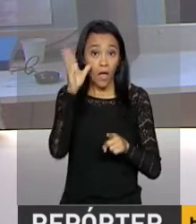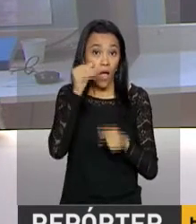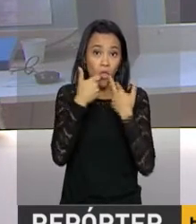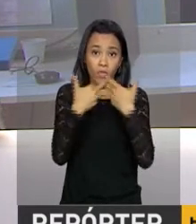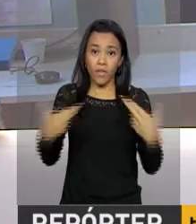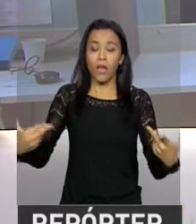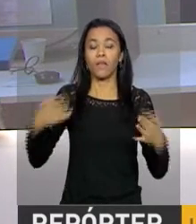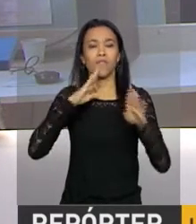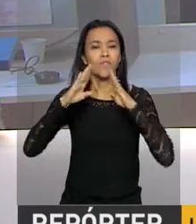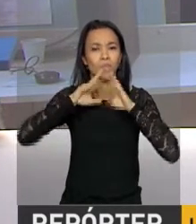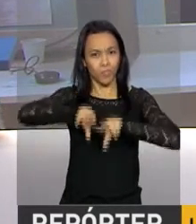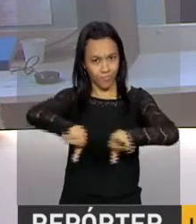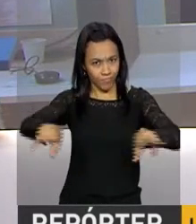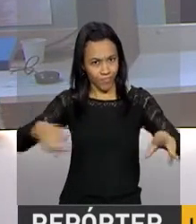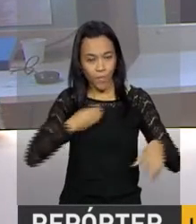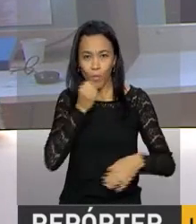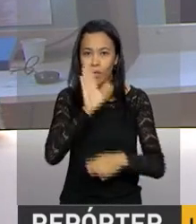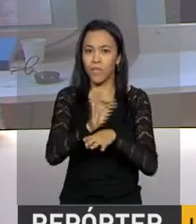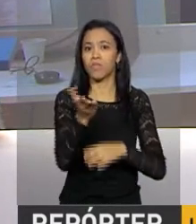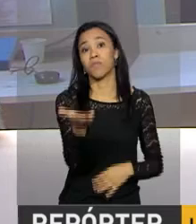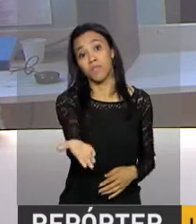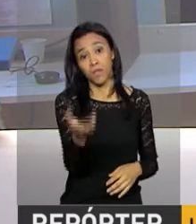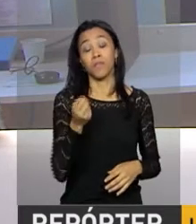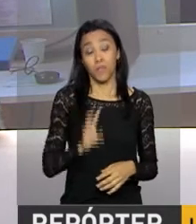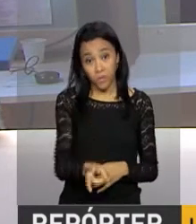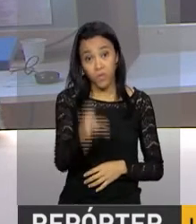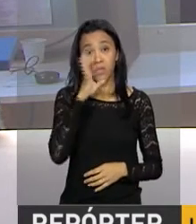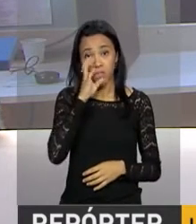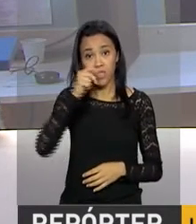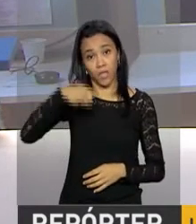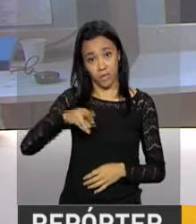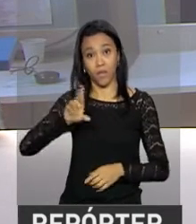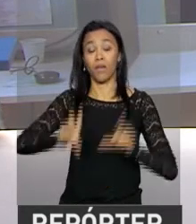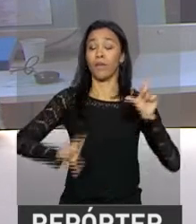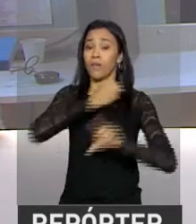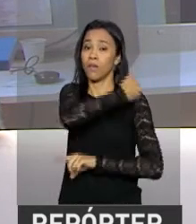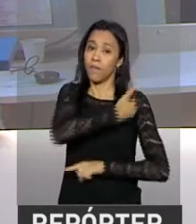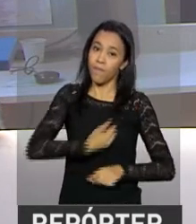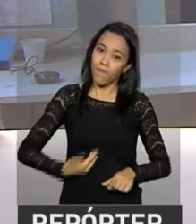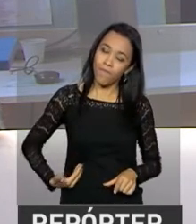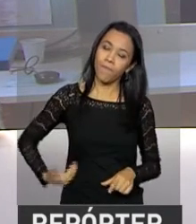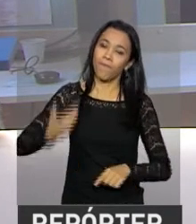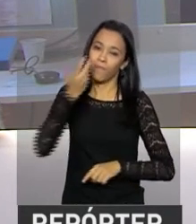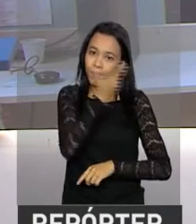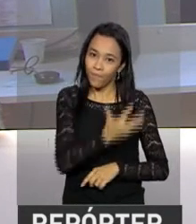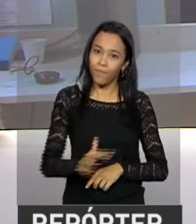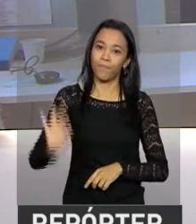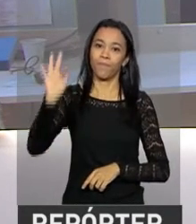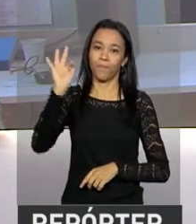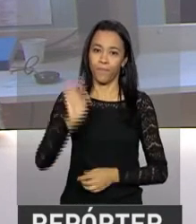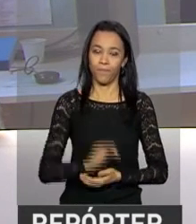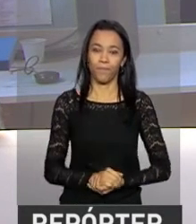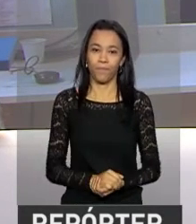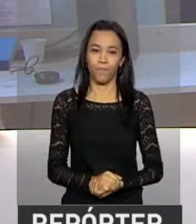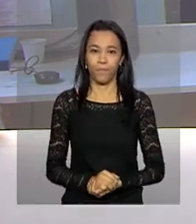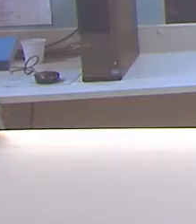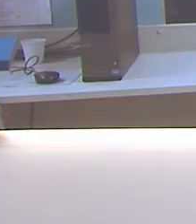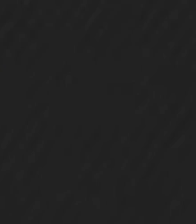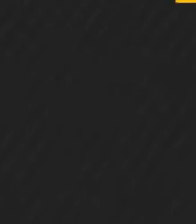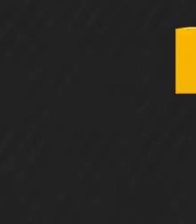em nossas redes sociais uma boa tarde pra você e continue com a gente aqui na nbr a tv do governo federal